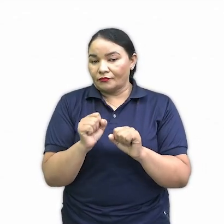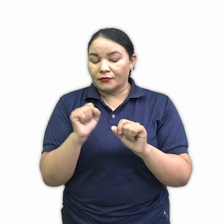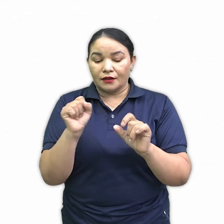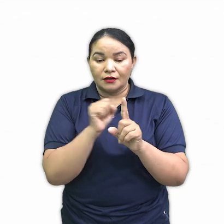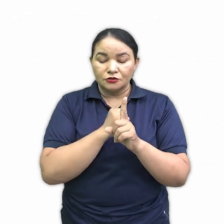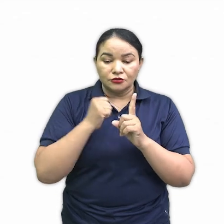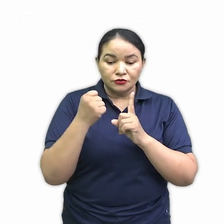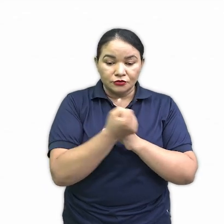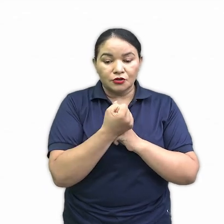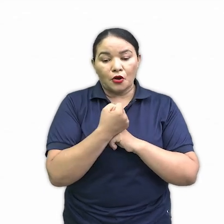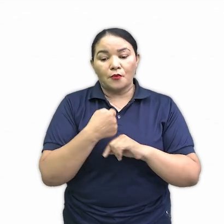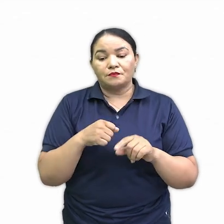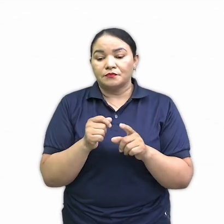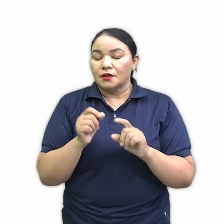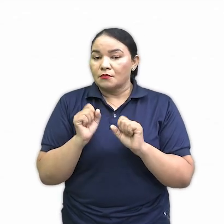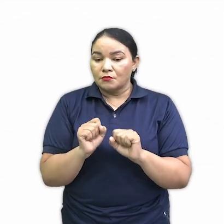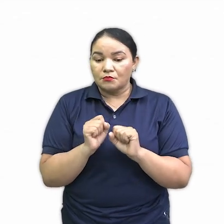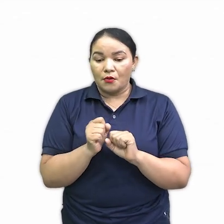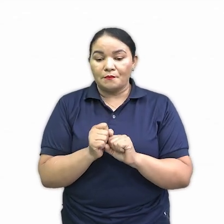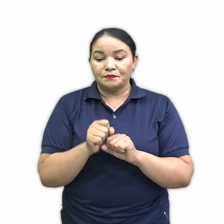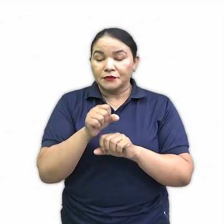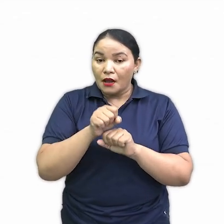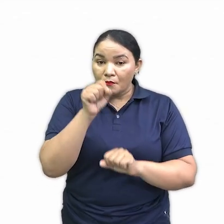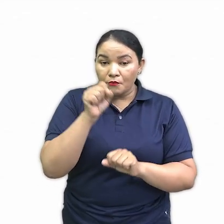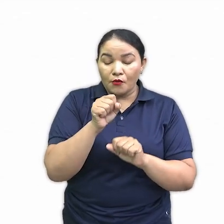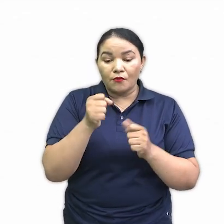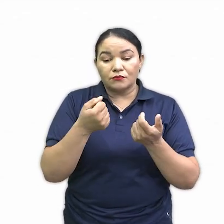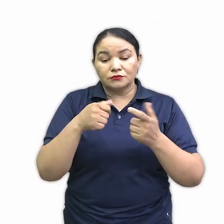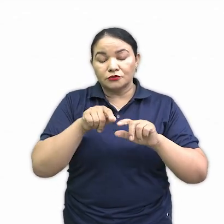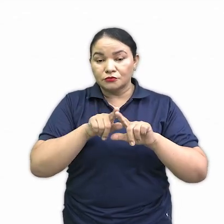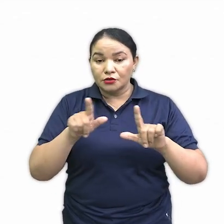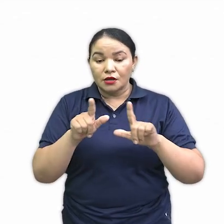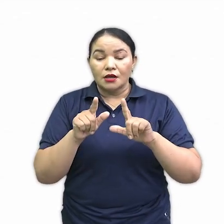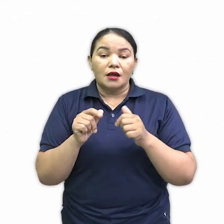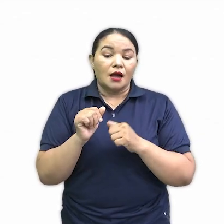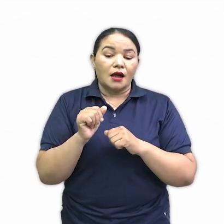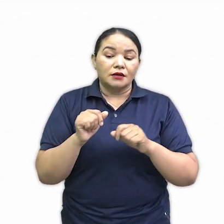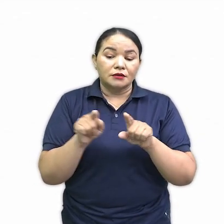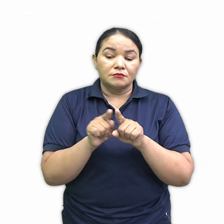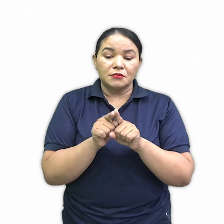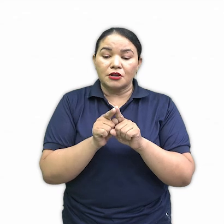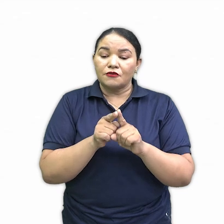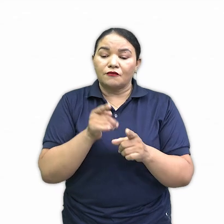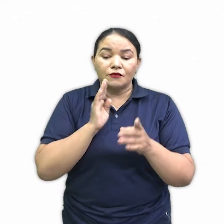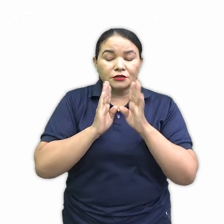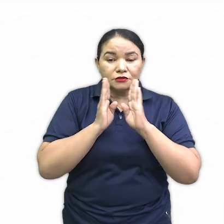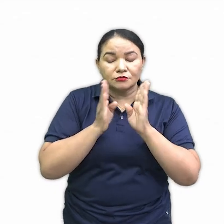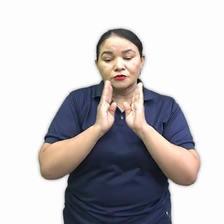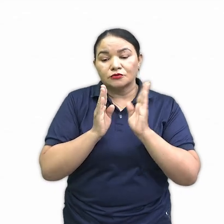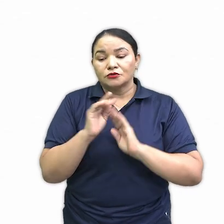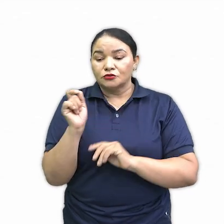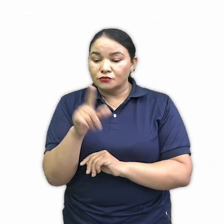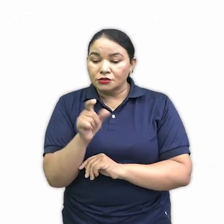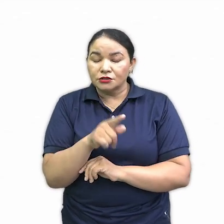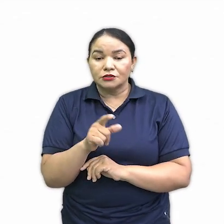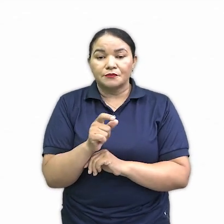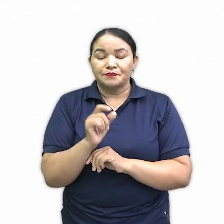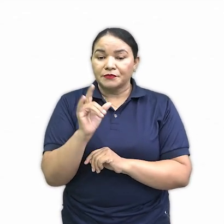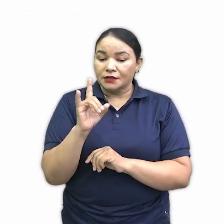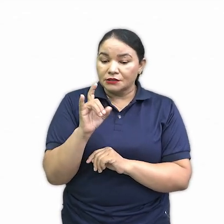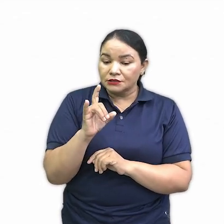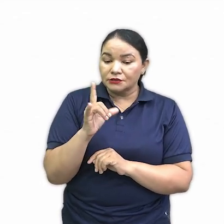posts, comments and messages on platforms like Facebook, Twitter, Instagram. Então, nós temos